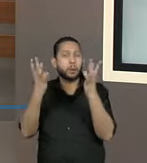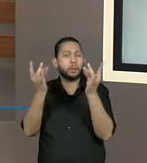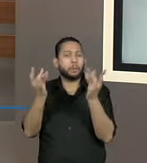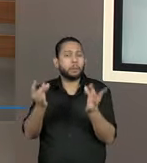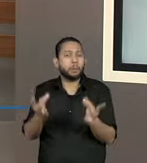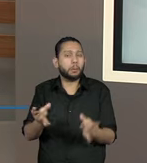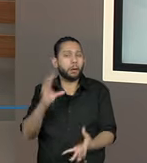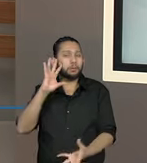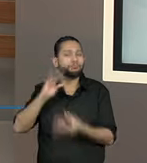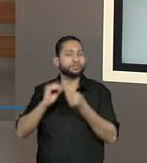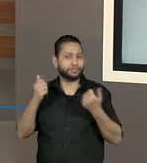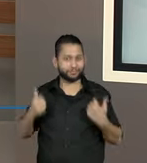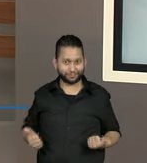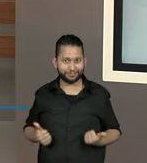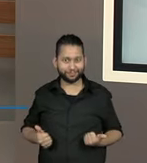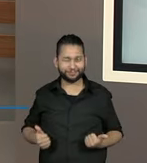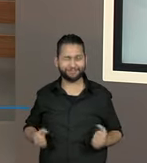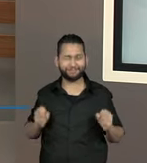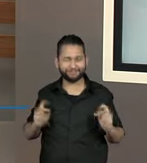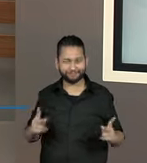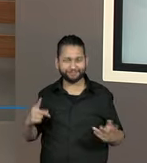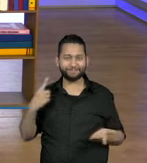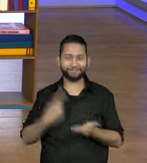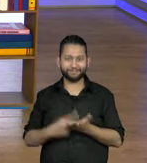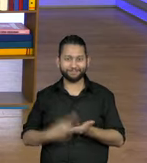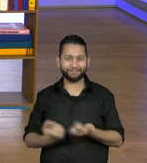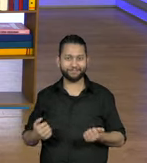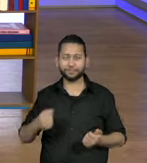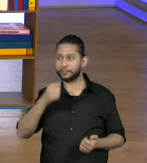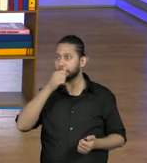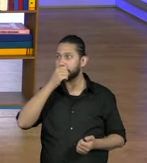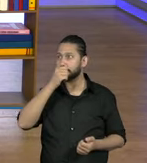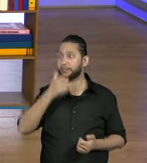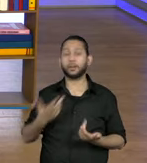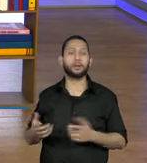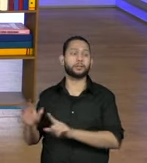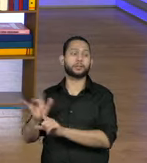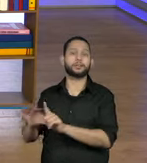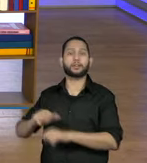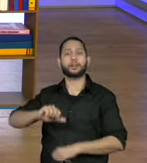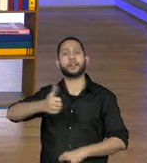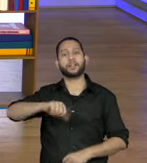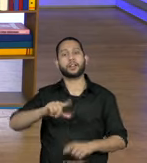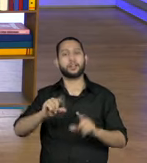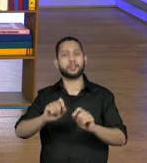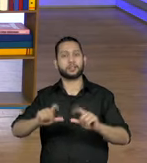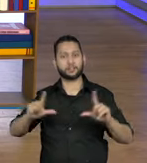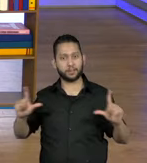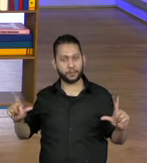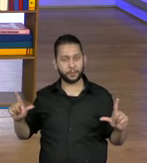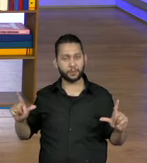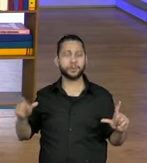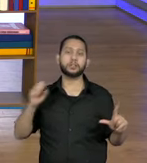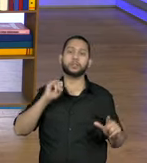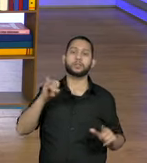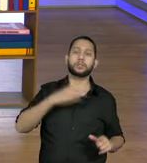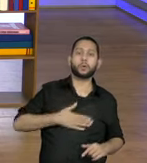acaba errando essas questões. Certo? Vou colocar aqui a nossa telinha de avaliação, mas eu vou voltar aqui para conversar com vocês,